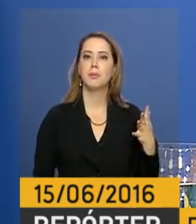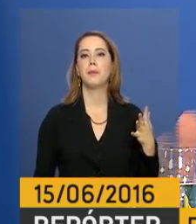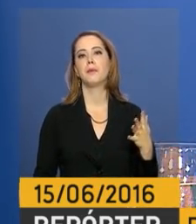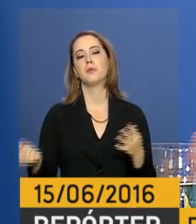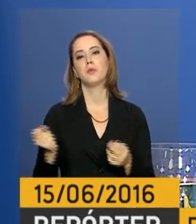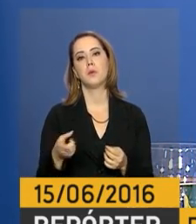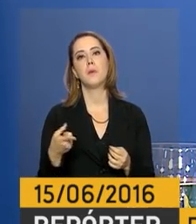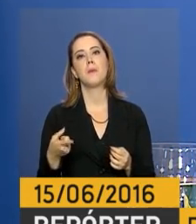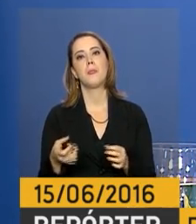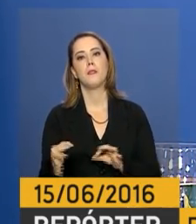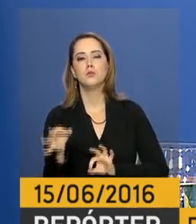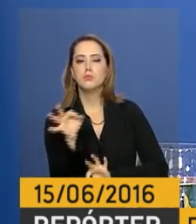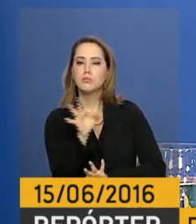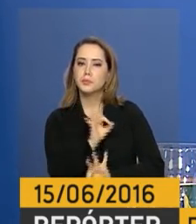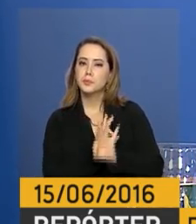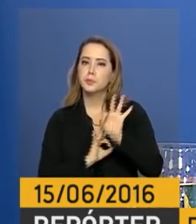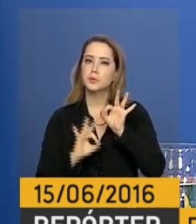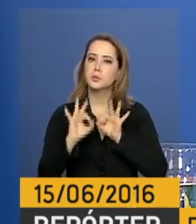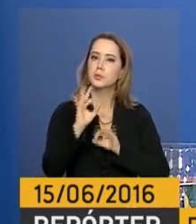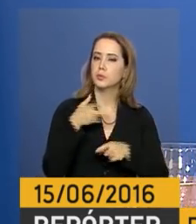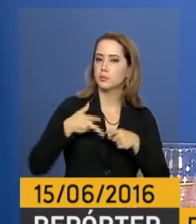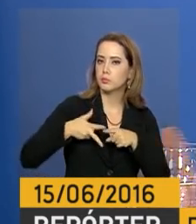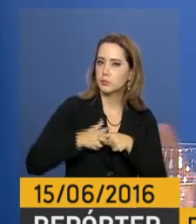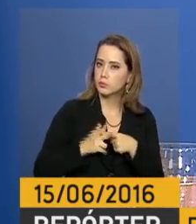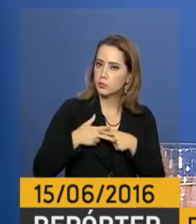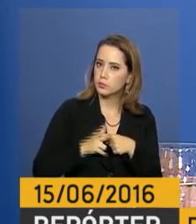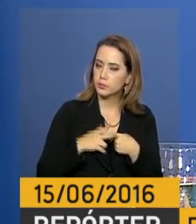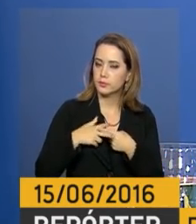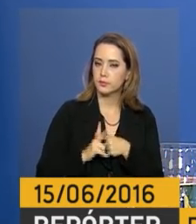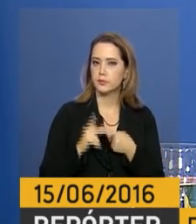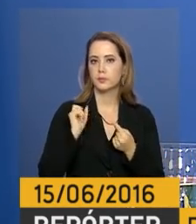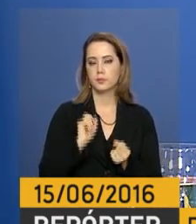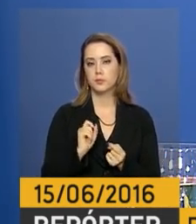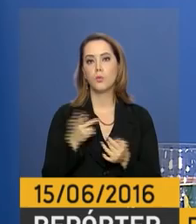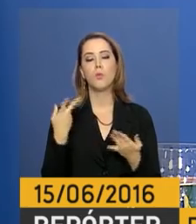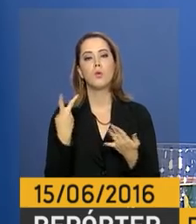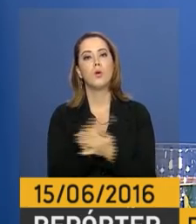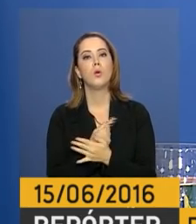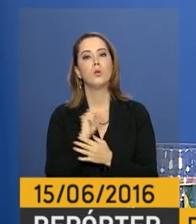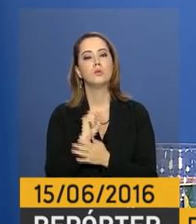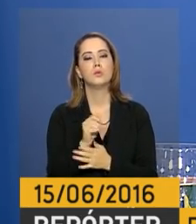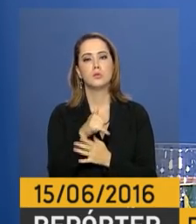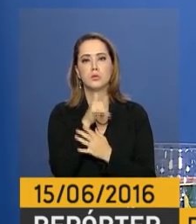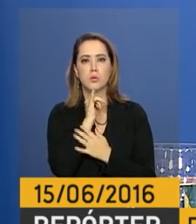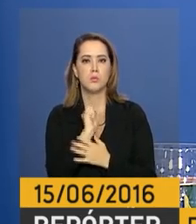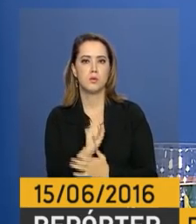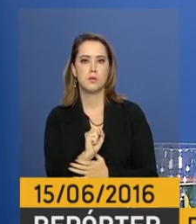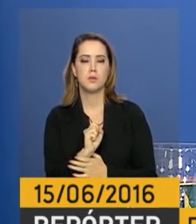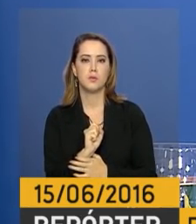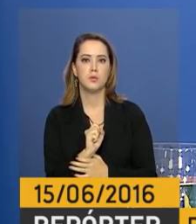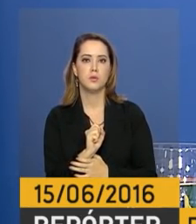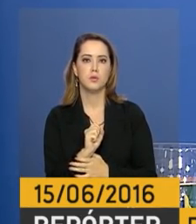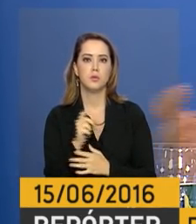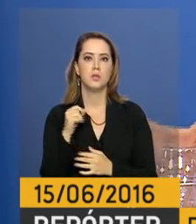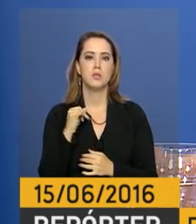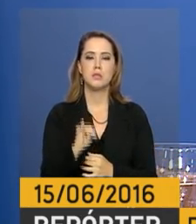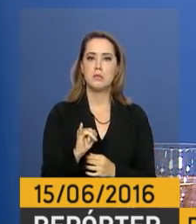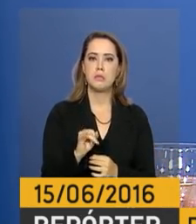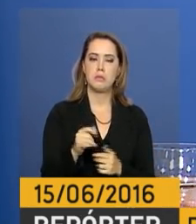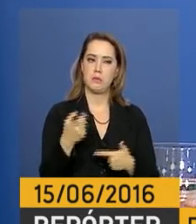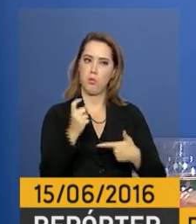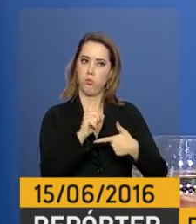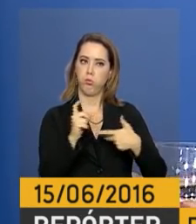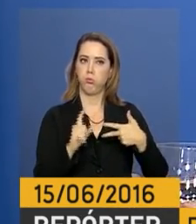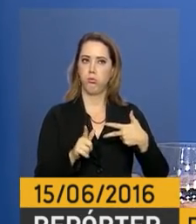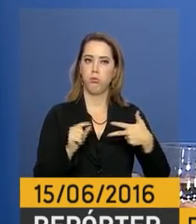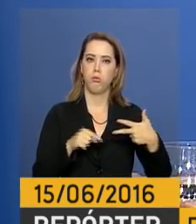chamamos de autocorretivas. pergunta é: o que acontece, por exemplo, se um determinado poder não